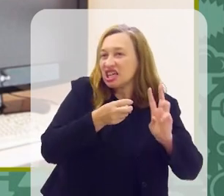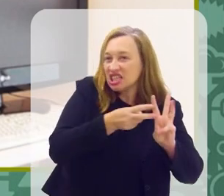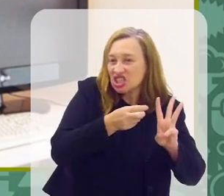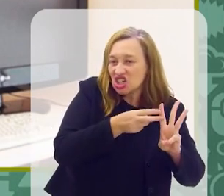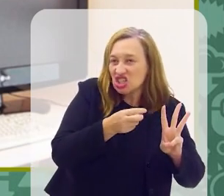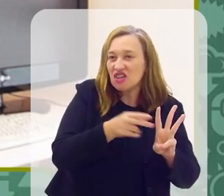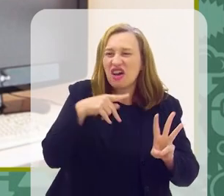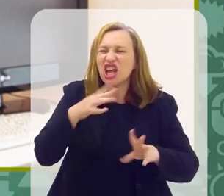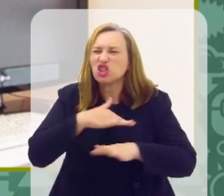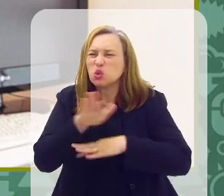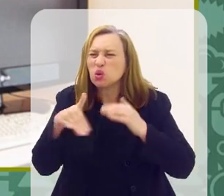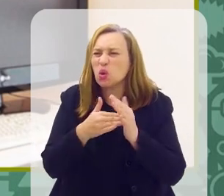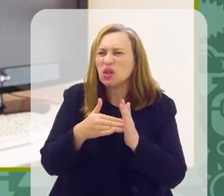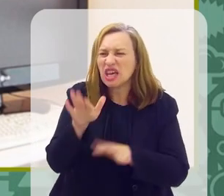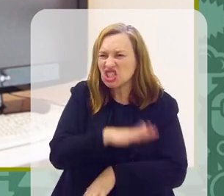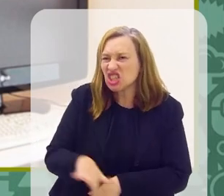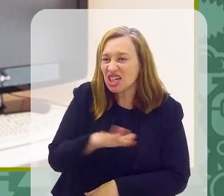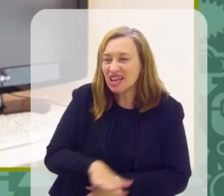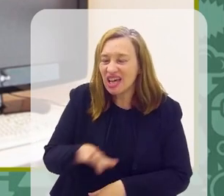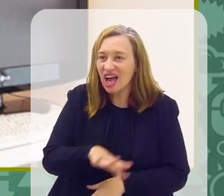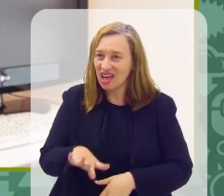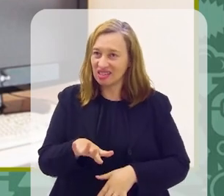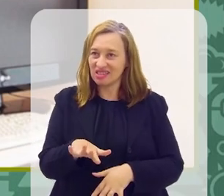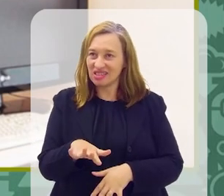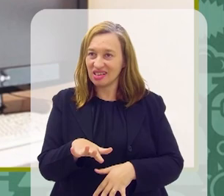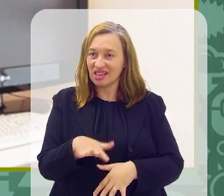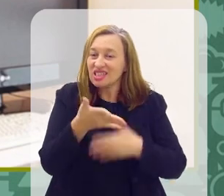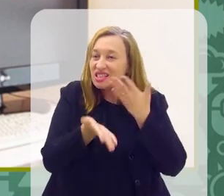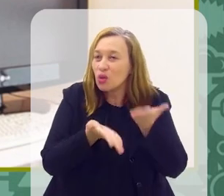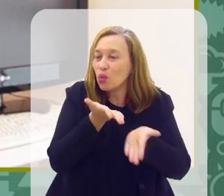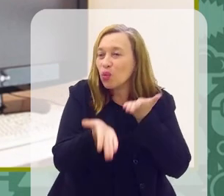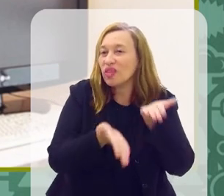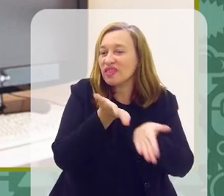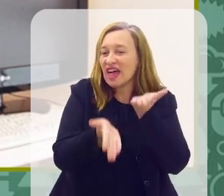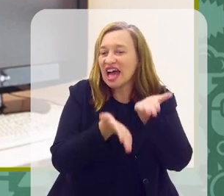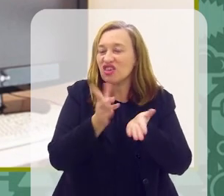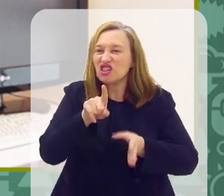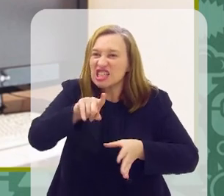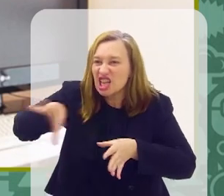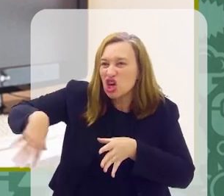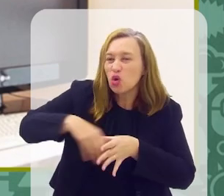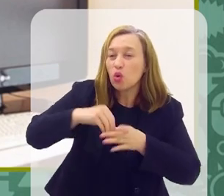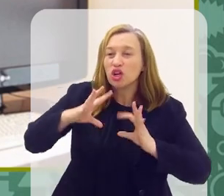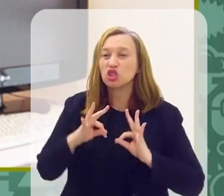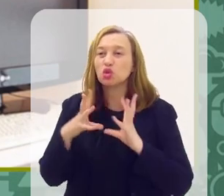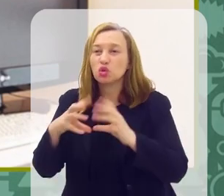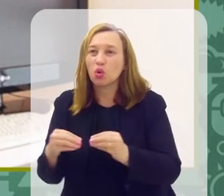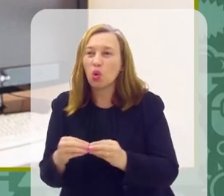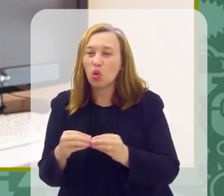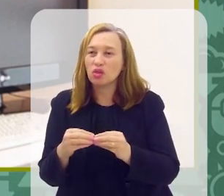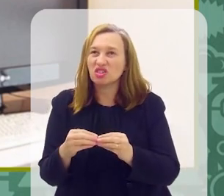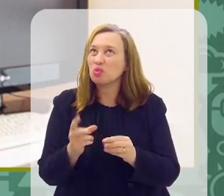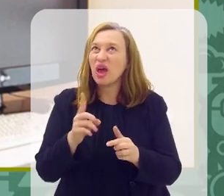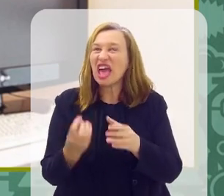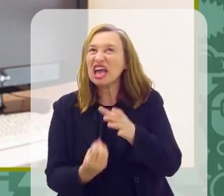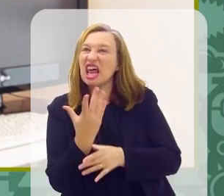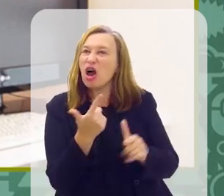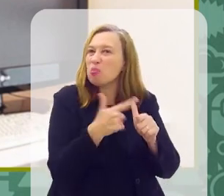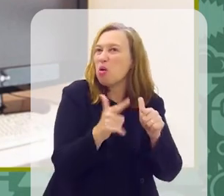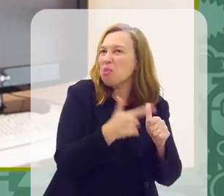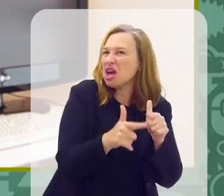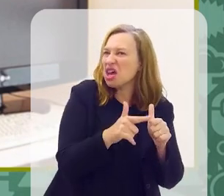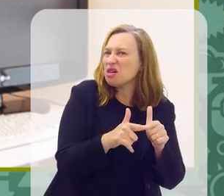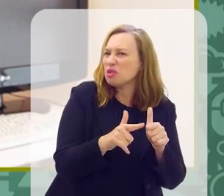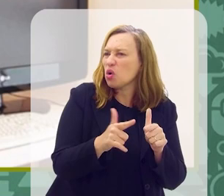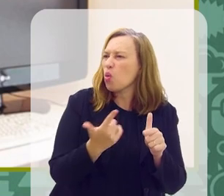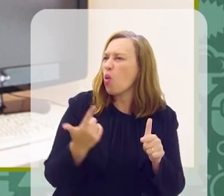bem tratadas, né? Quer dizer, você não cria aresta, você inclui todo mundo, não tem essa coisa do, né, de criar um problema